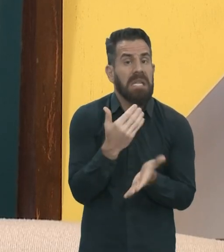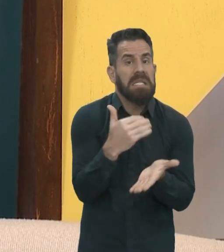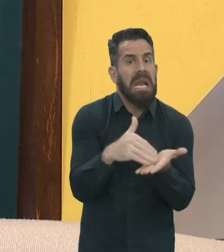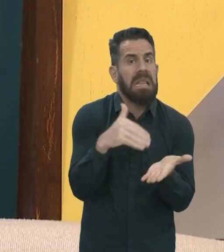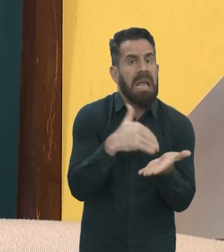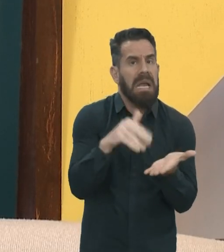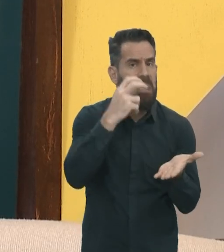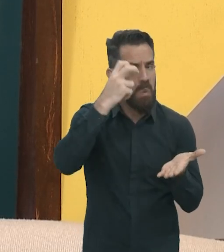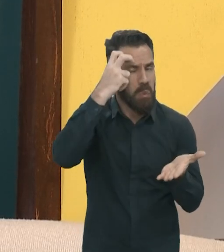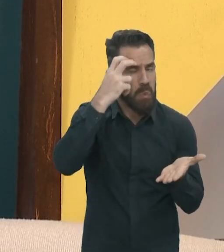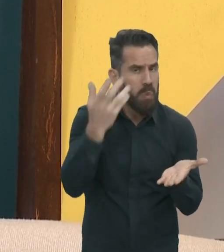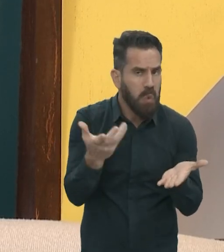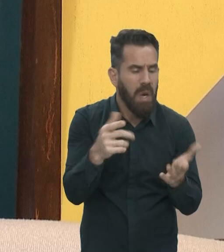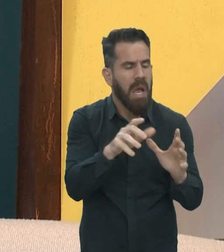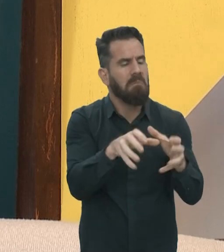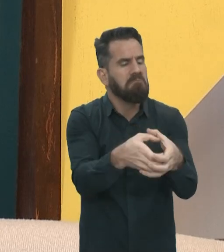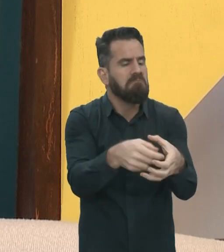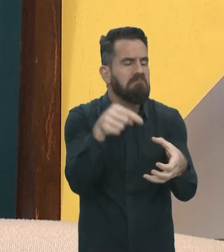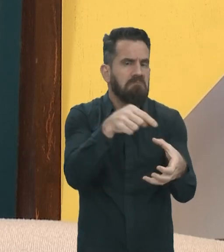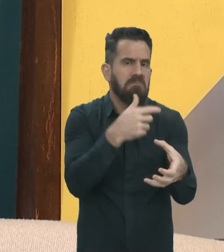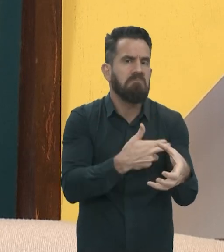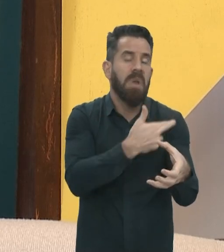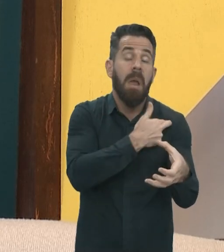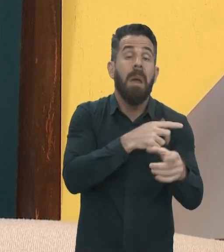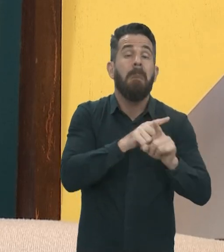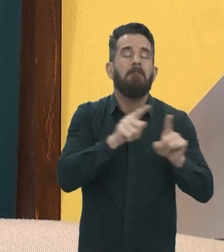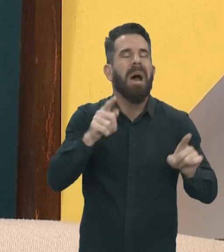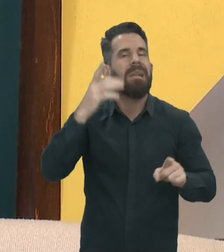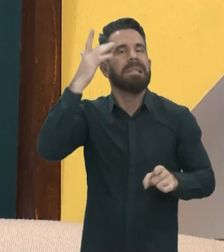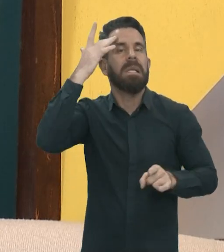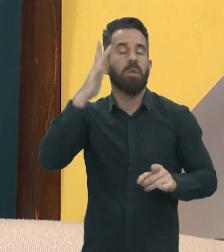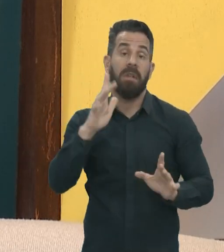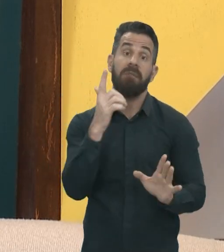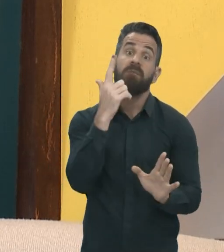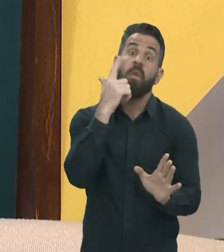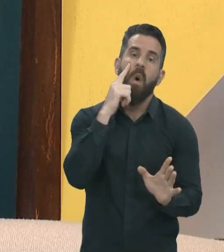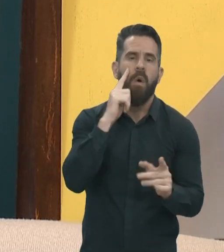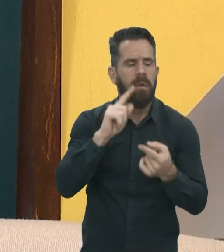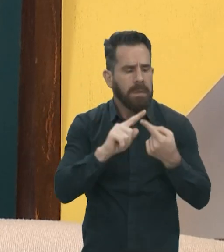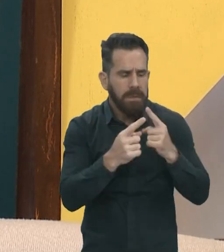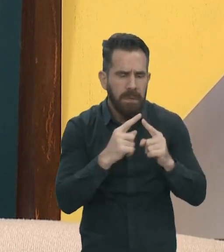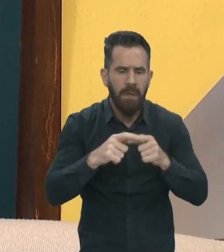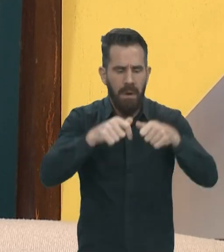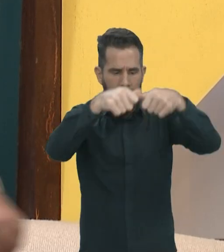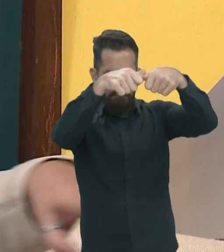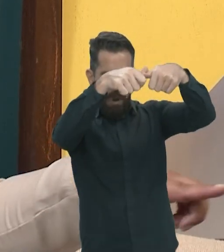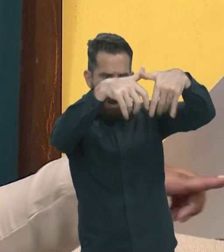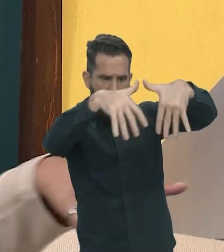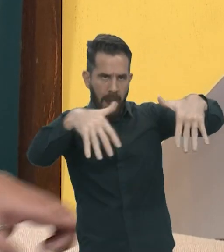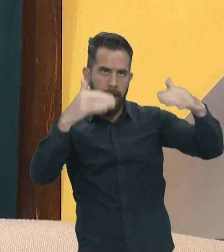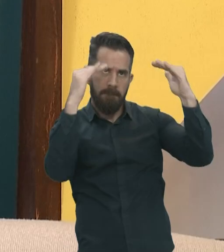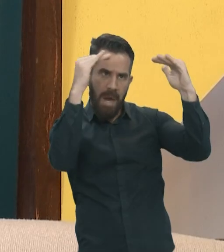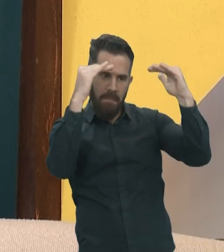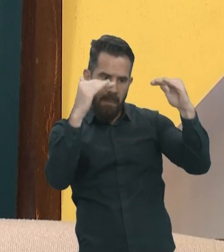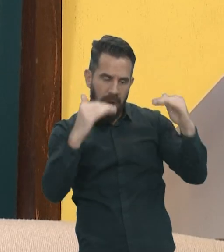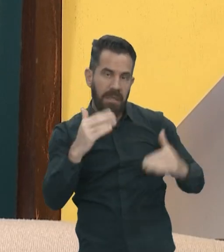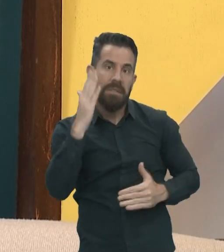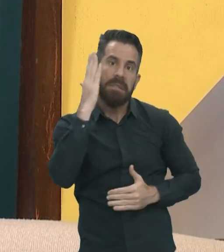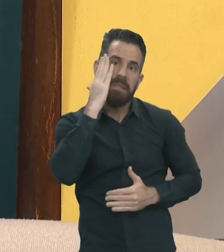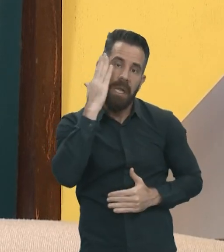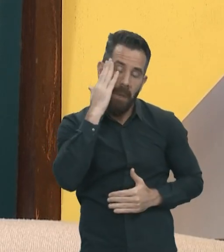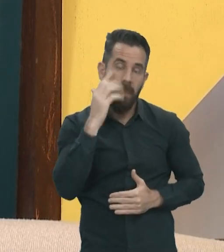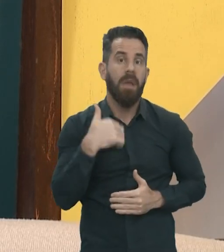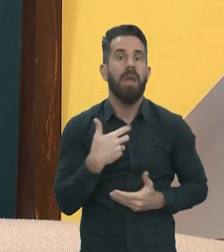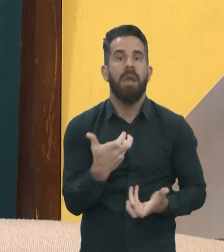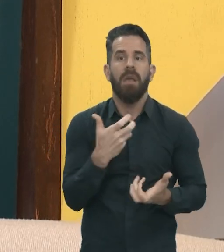qual vai ser o melhor desenho organizacional. Ou seja, a ideia é fortalecer, amplificar, dar vazão para os